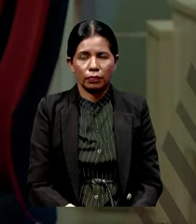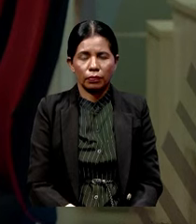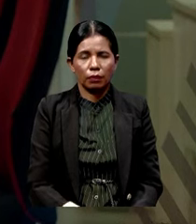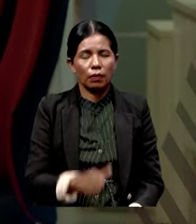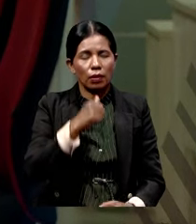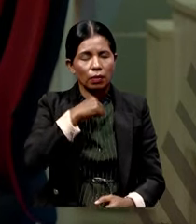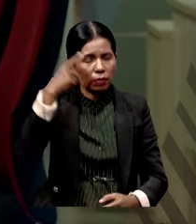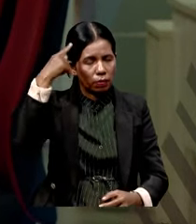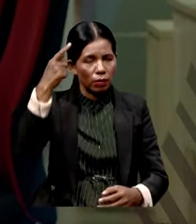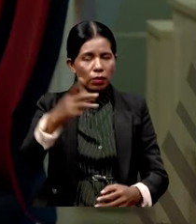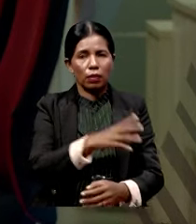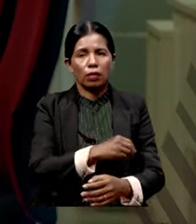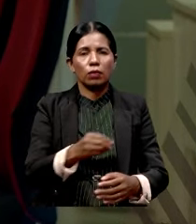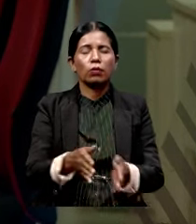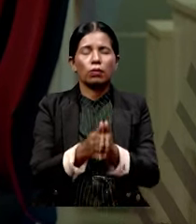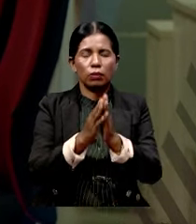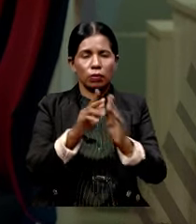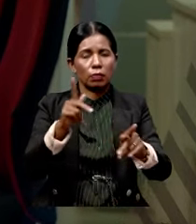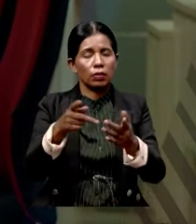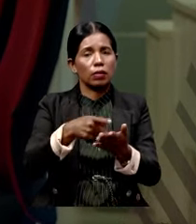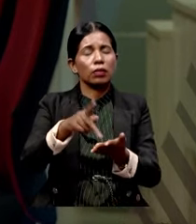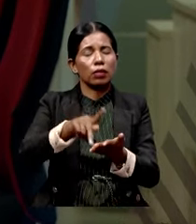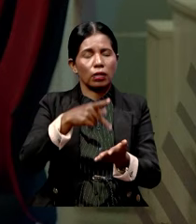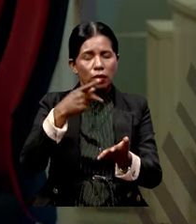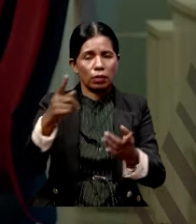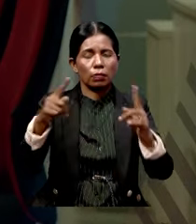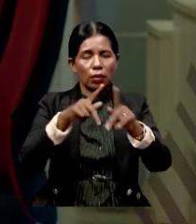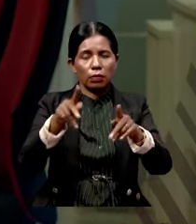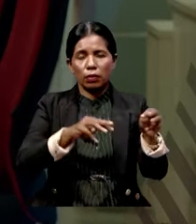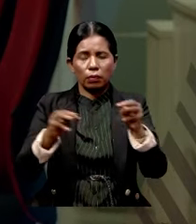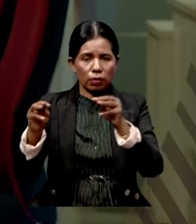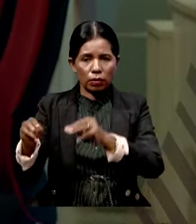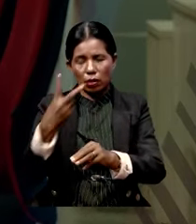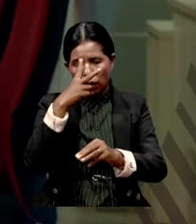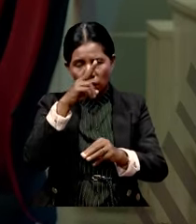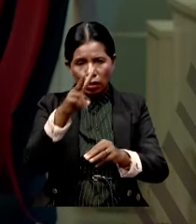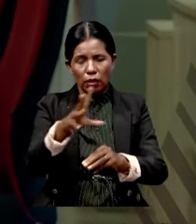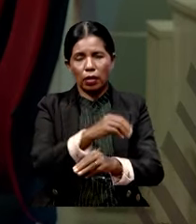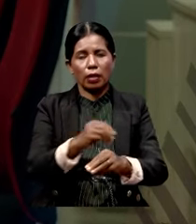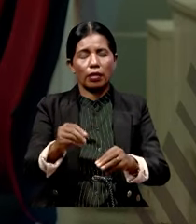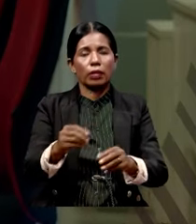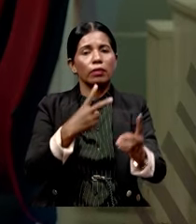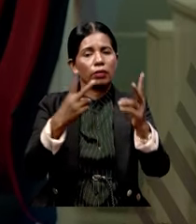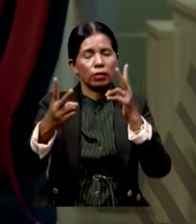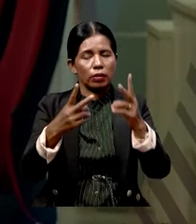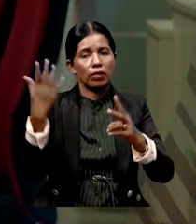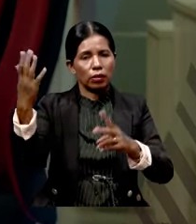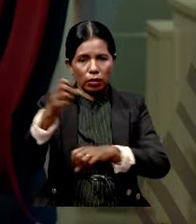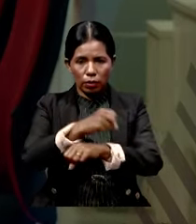Papa Francisco, o salário justo para migrantes sírios destaca perigos de inteligência artificial durante a visita em